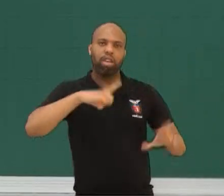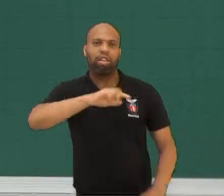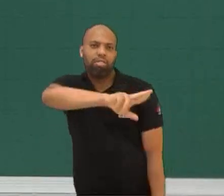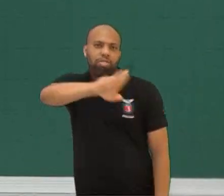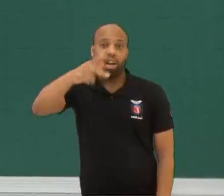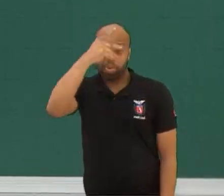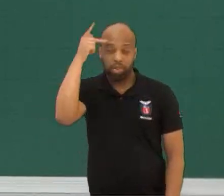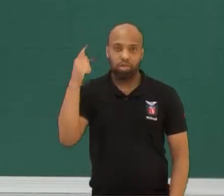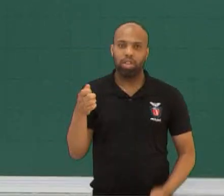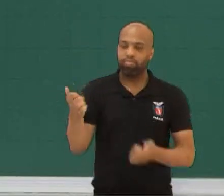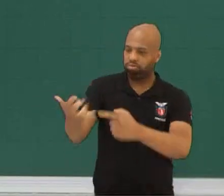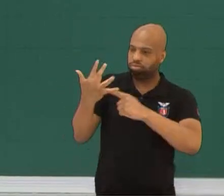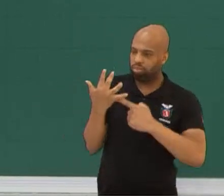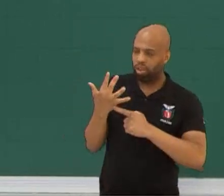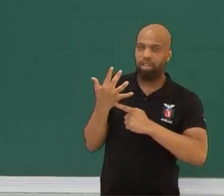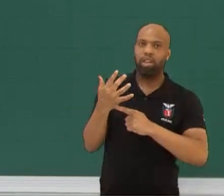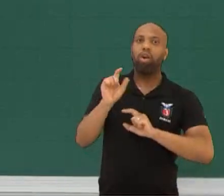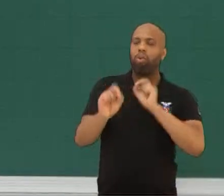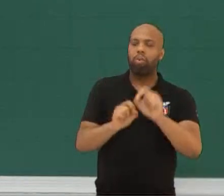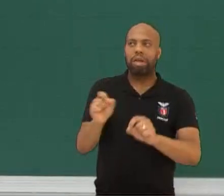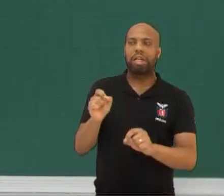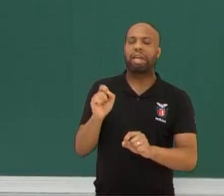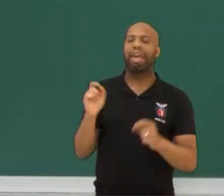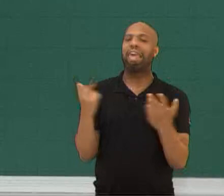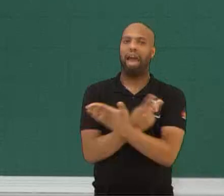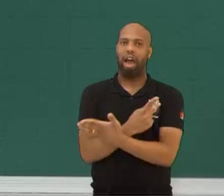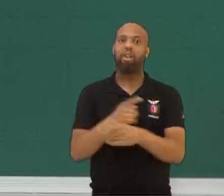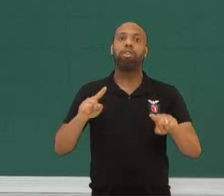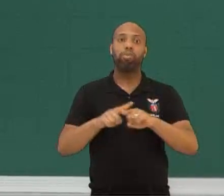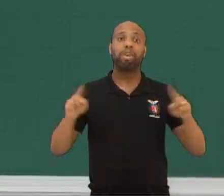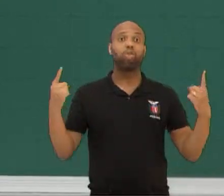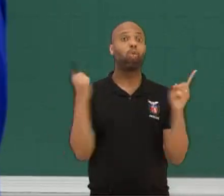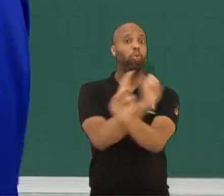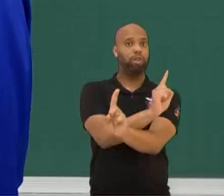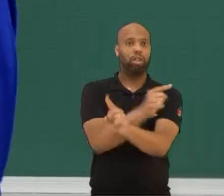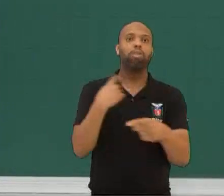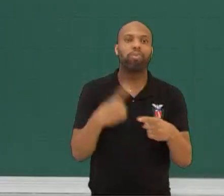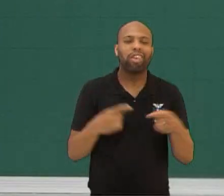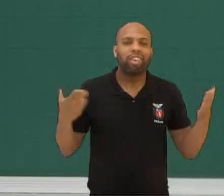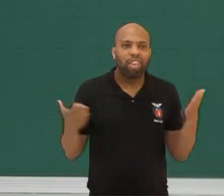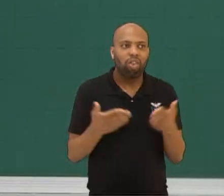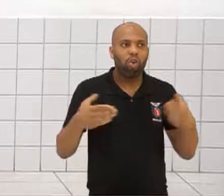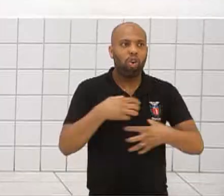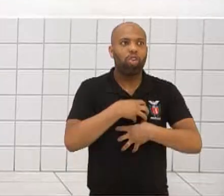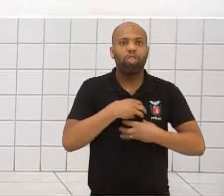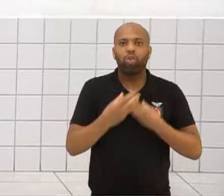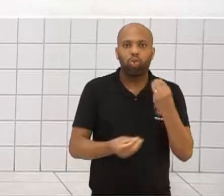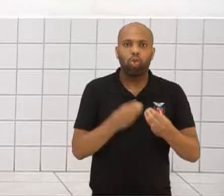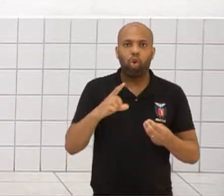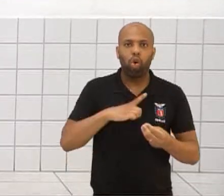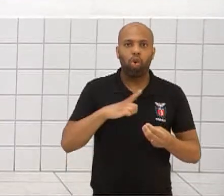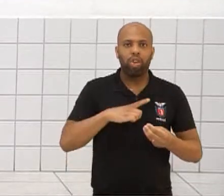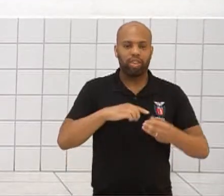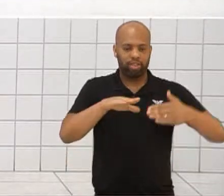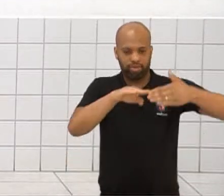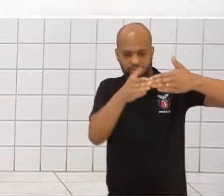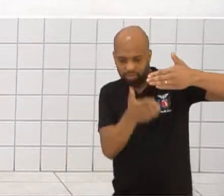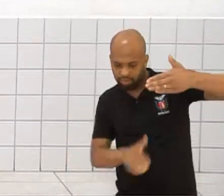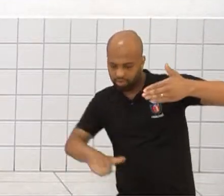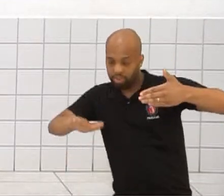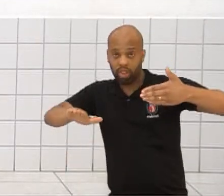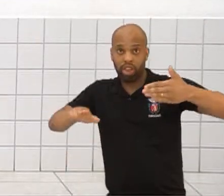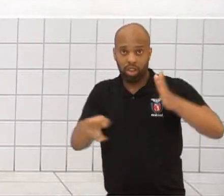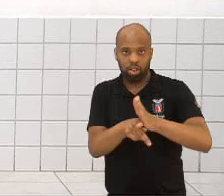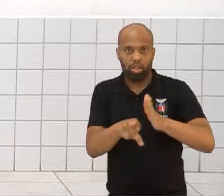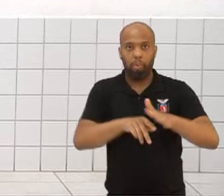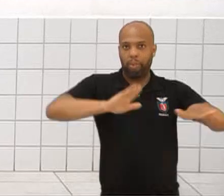conversei com várias pessoas que cometem esse engano. Mas, na verdade, é exatamente o contrário. O nosso relevo, então, nós vamos ter a Baixada Litorânea, primeiro Planalto